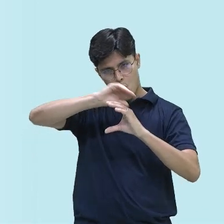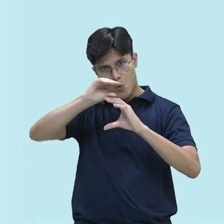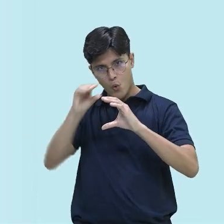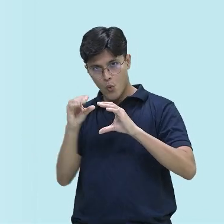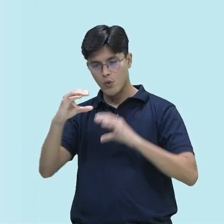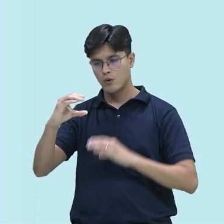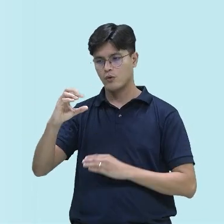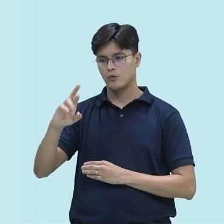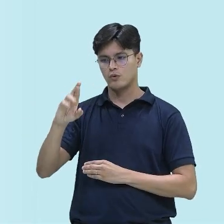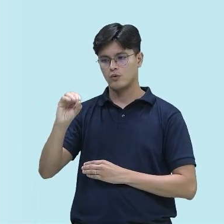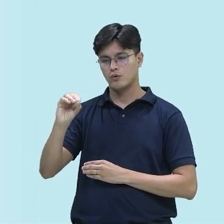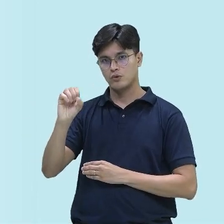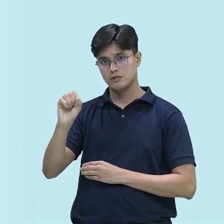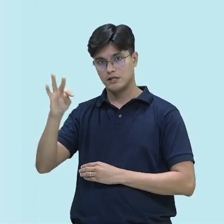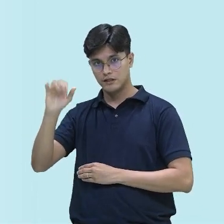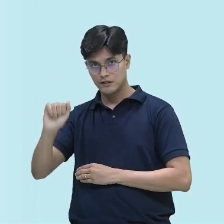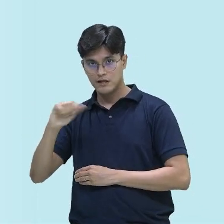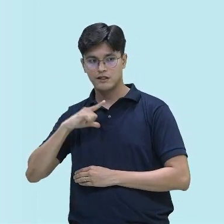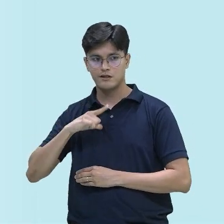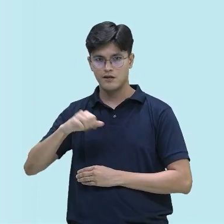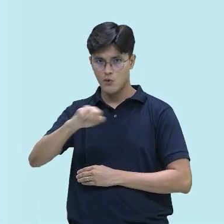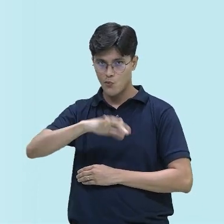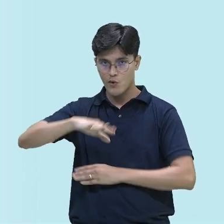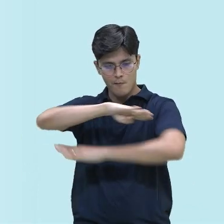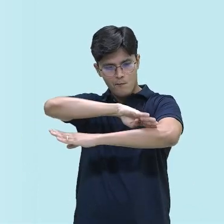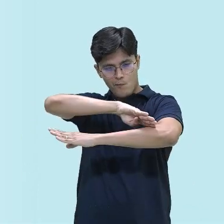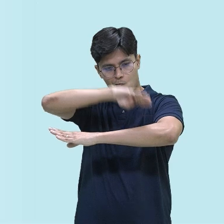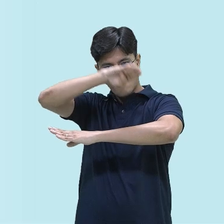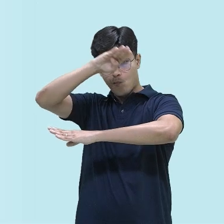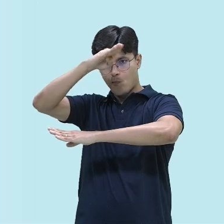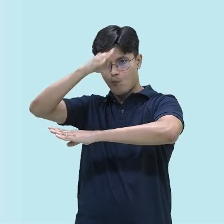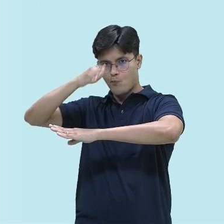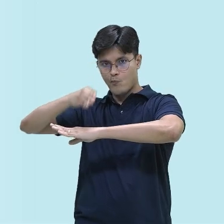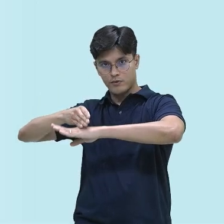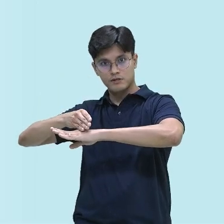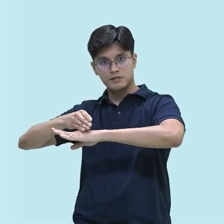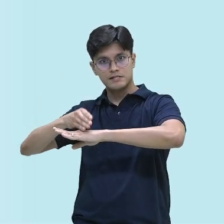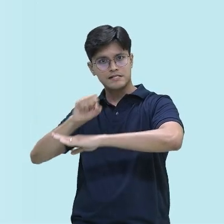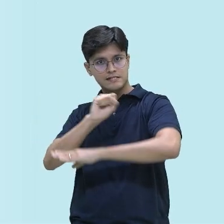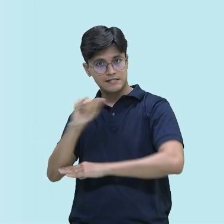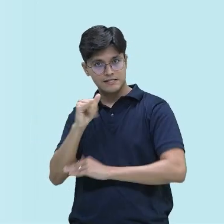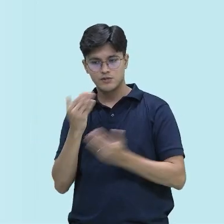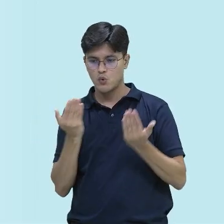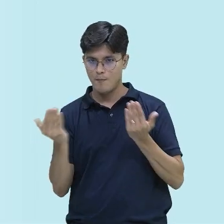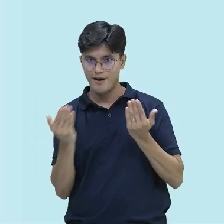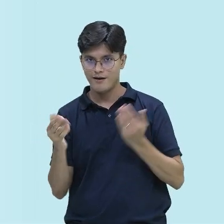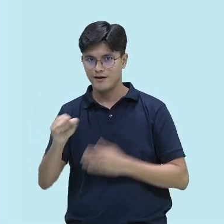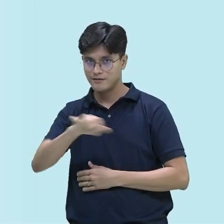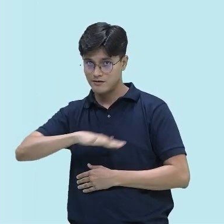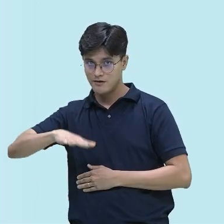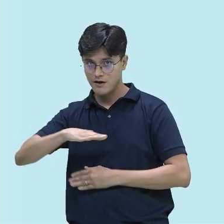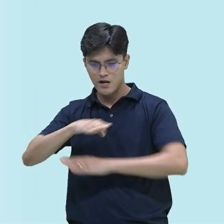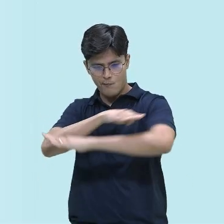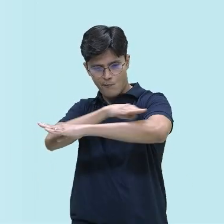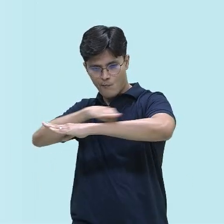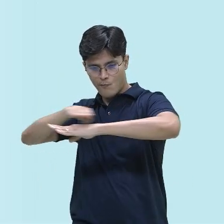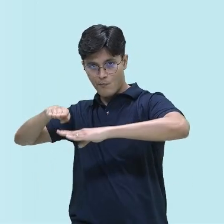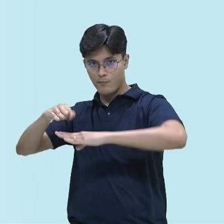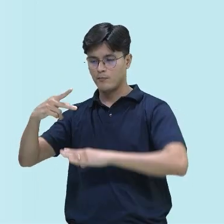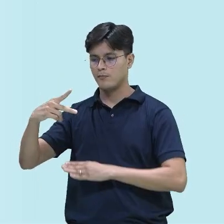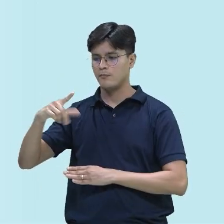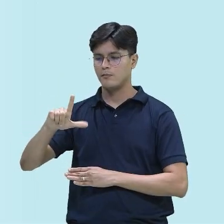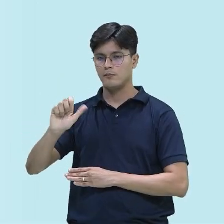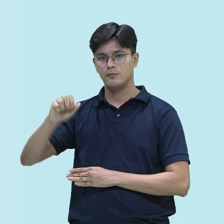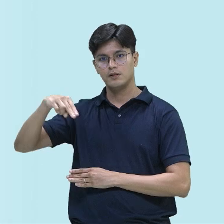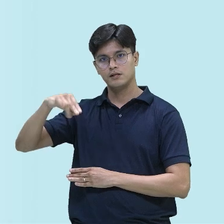aqui às áreas de planície, nós vamos observar com relação à altitude. Vocês